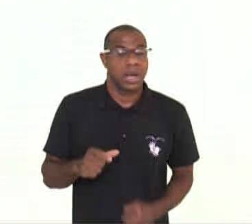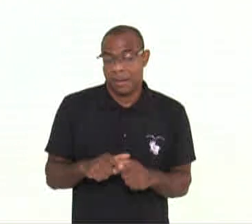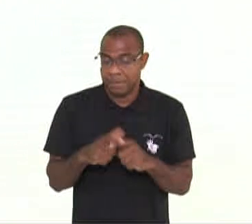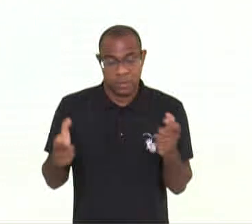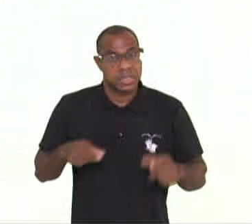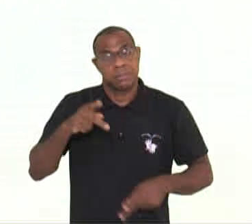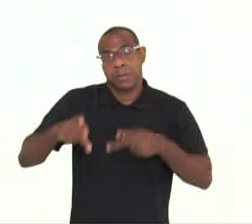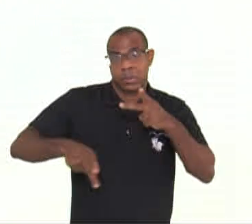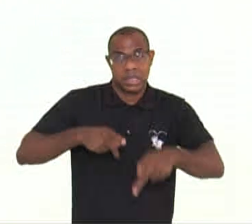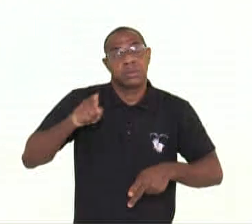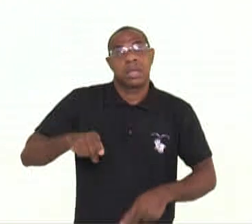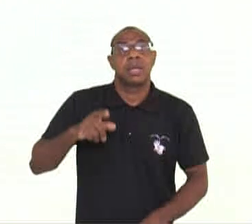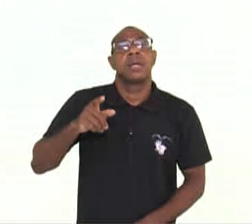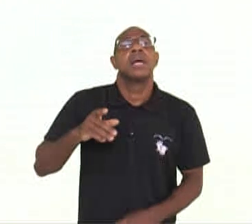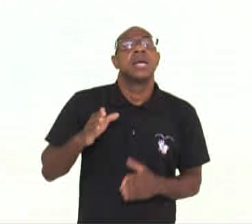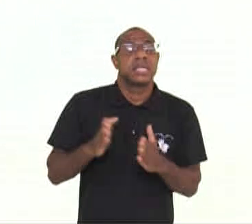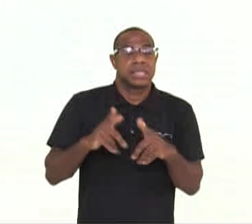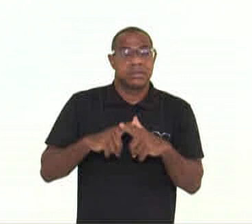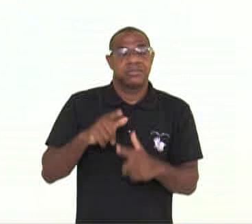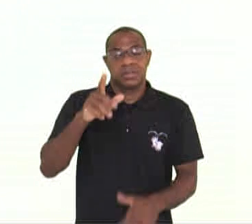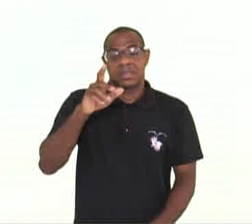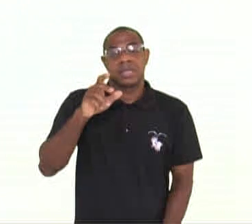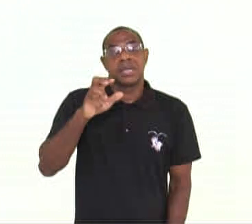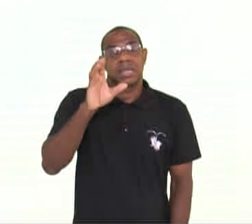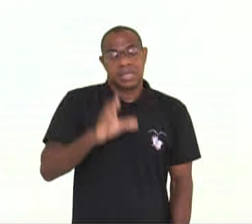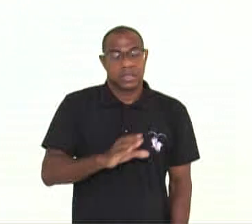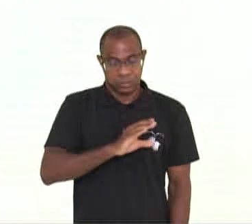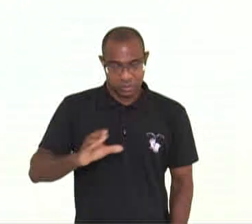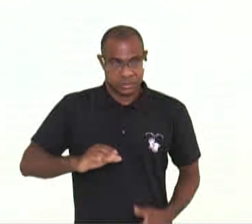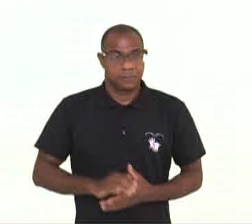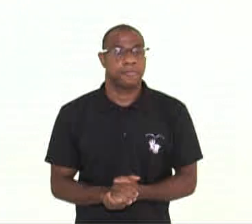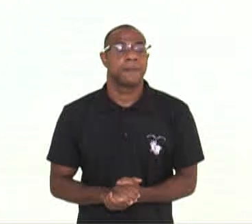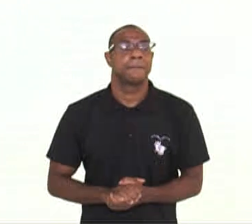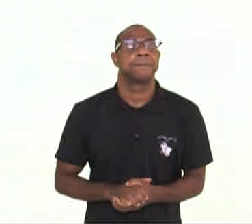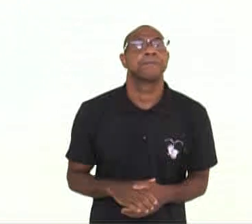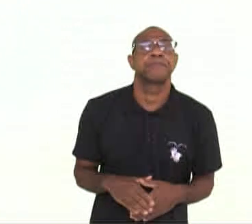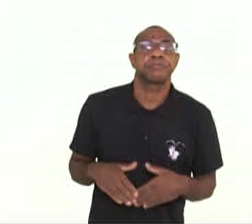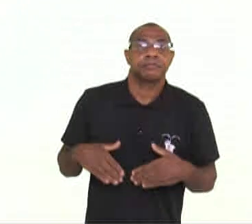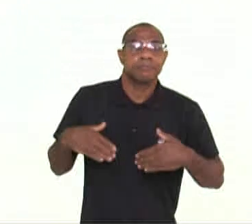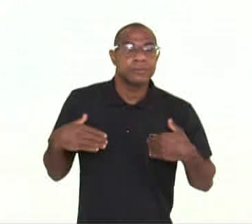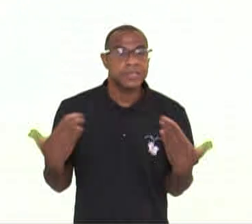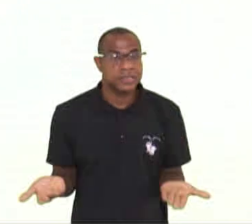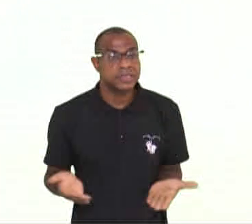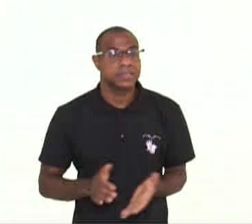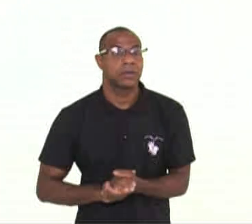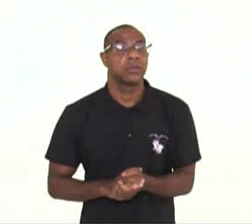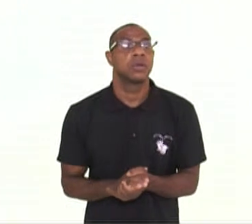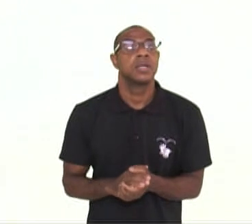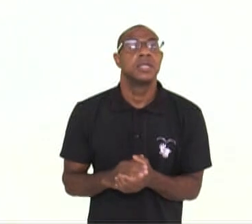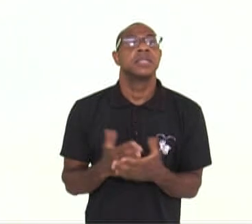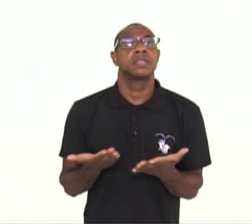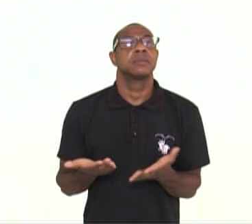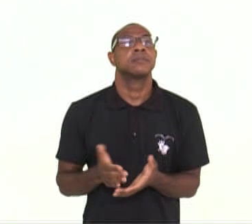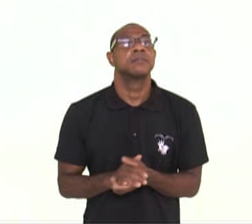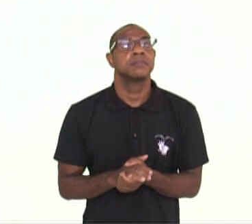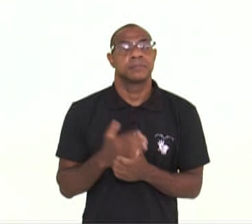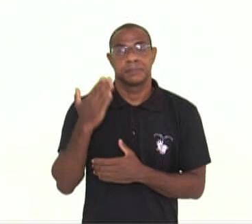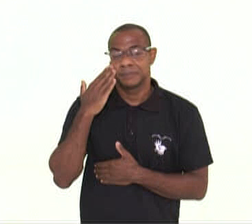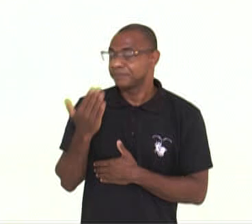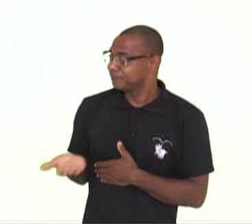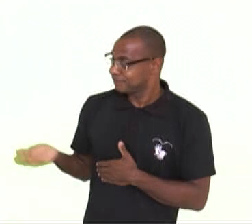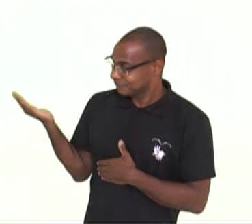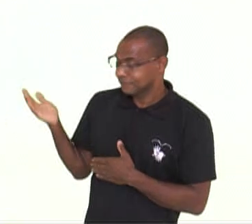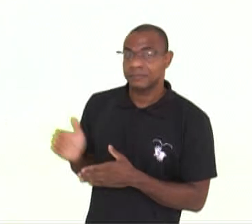ajudou no processo de enfraquecimento da monarquia, questão religiosa, uma ruptura aí, igreja e